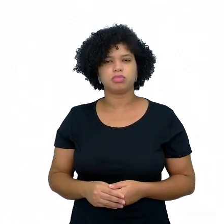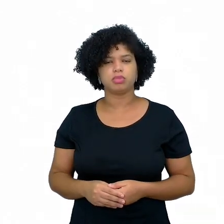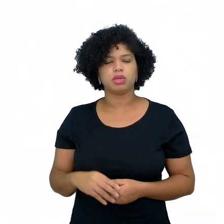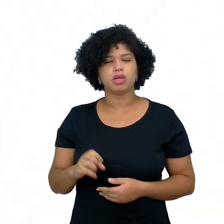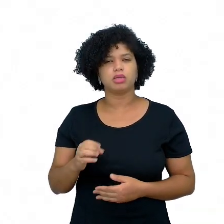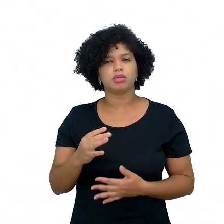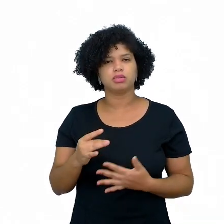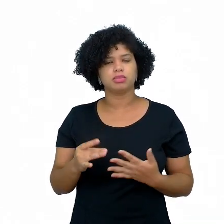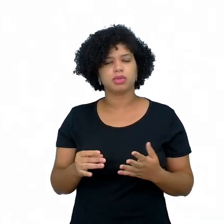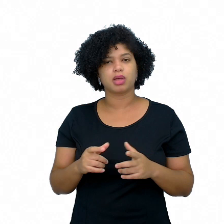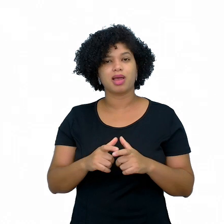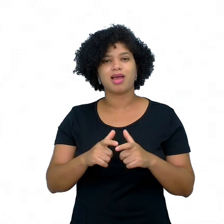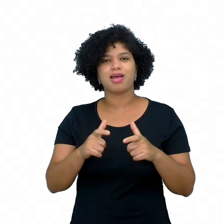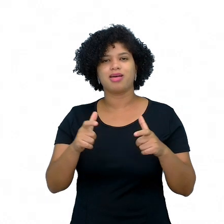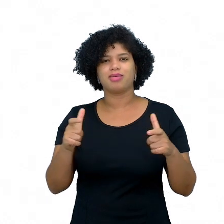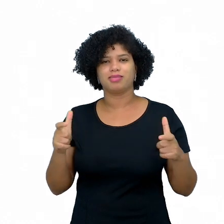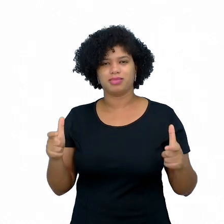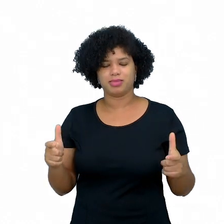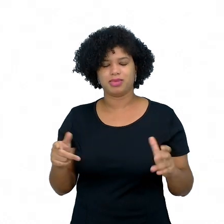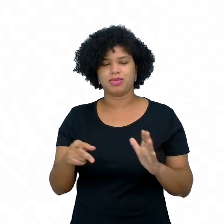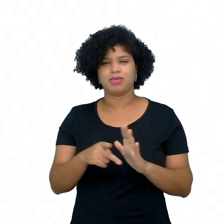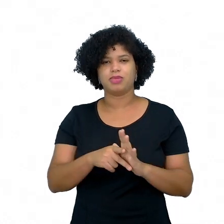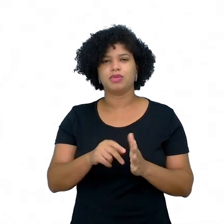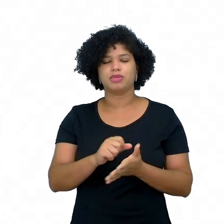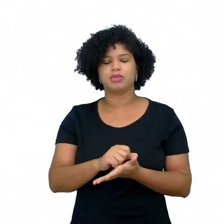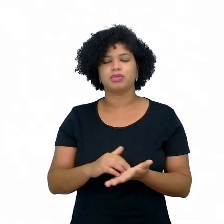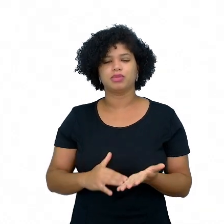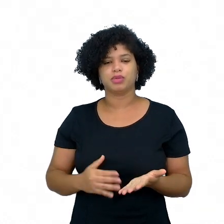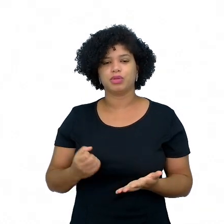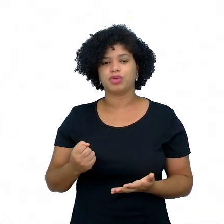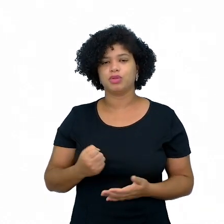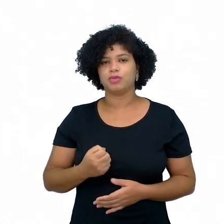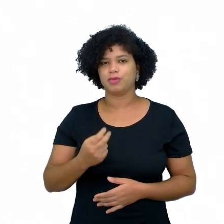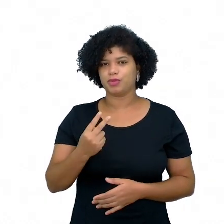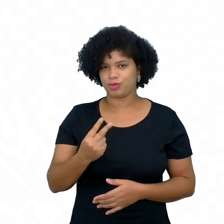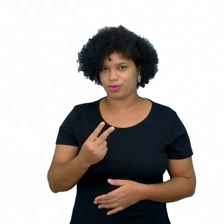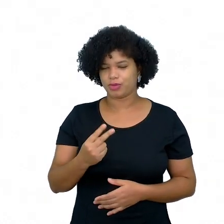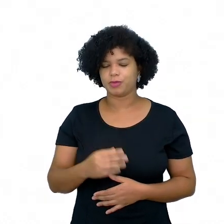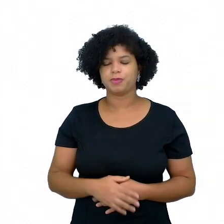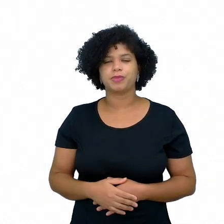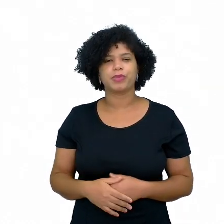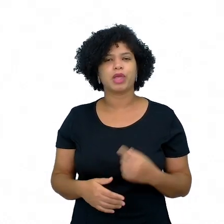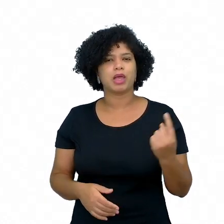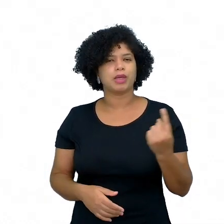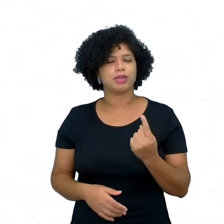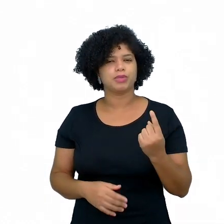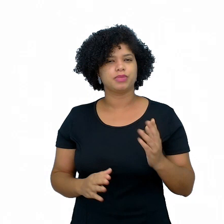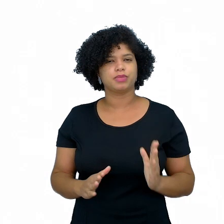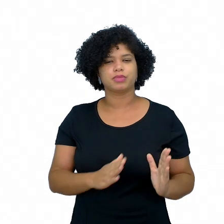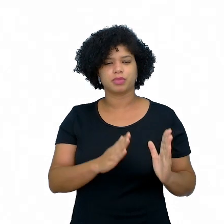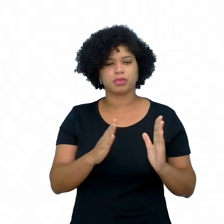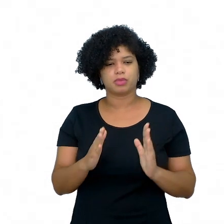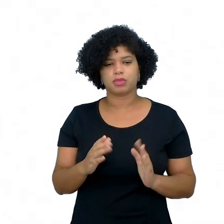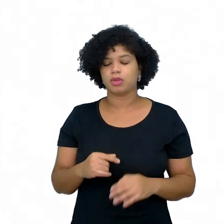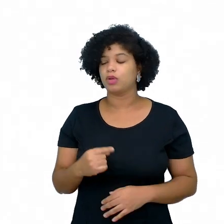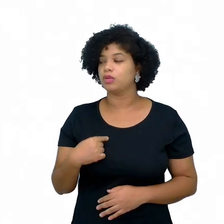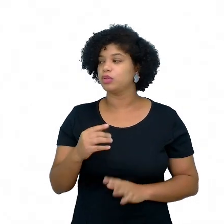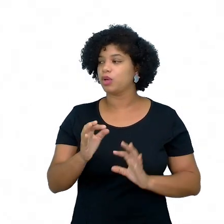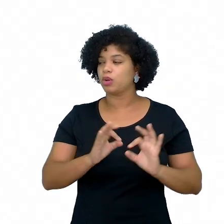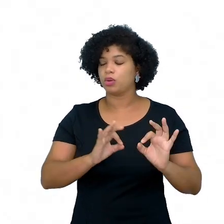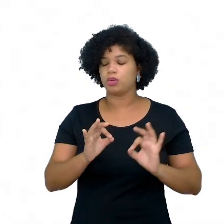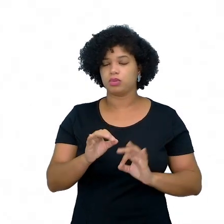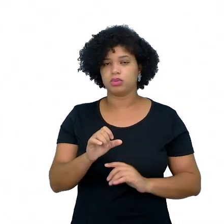ampla, né, a sequência da atividade 2. Então, na primeira etapa, a gente vai analisar a sequência de